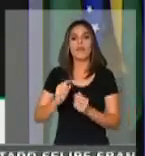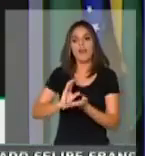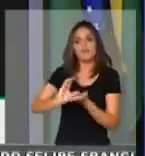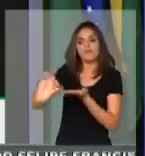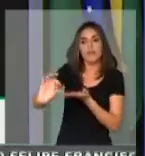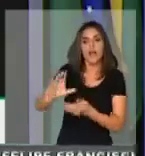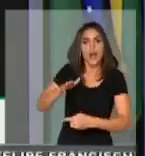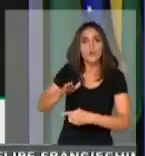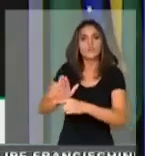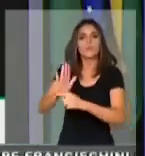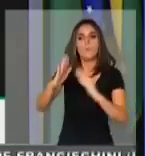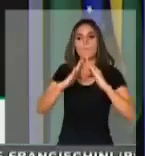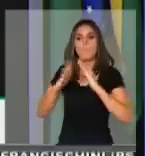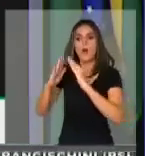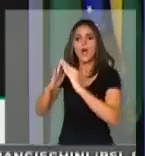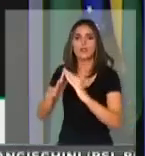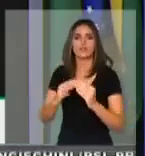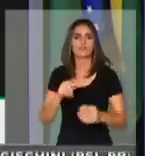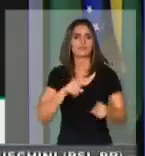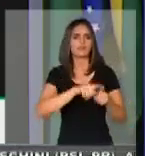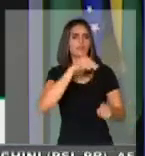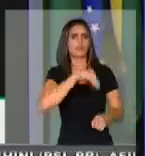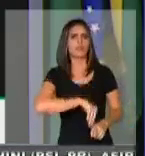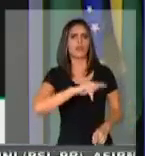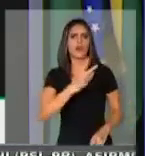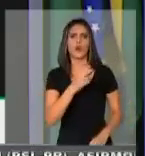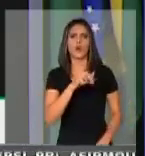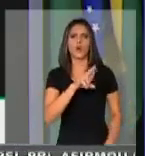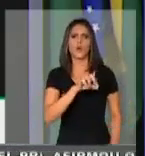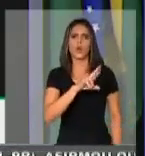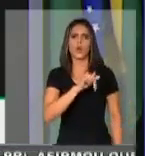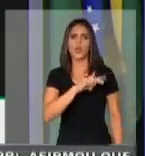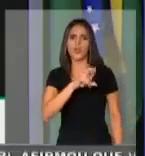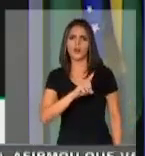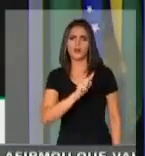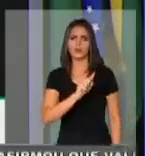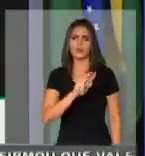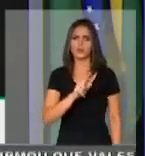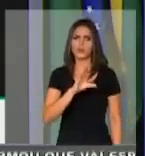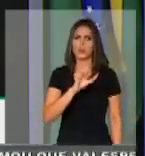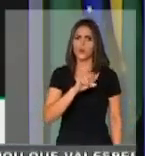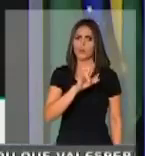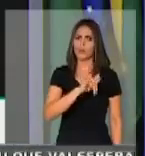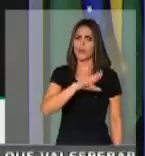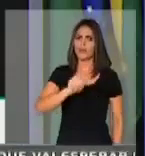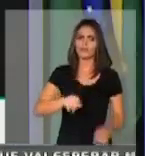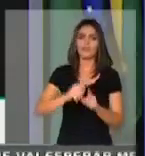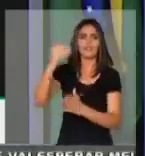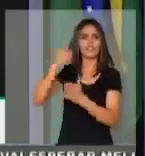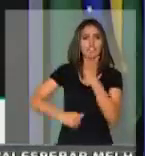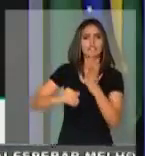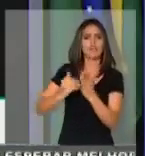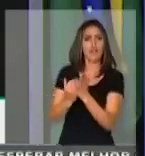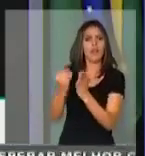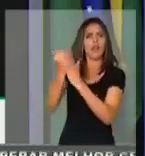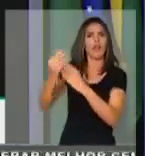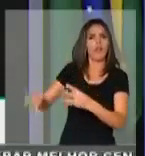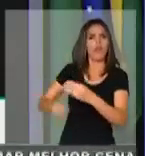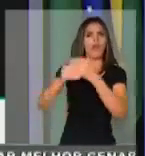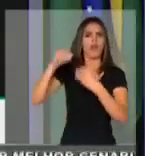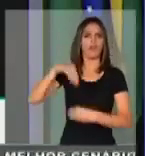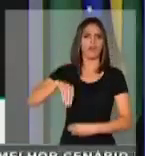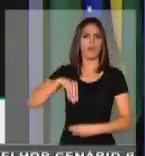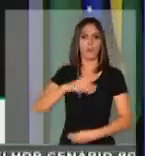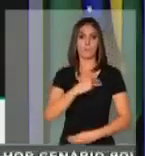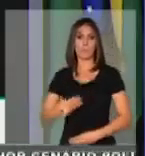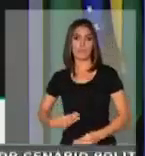de autoridades, honorários de sucumbência passiva e do abate-teto, e descontos de salários extras de ministros que fazem parte